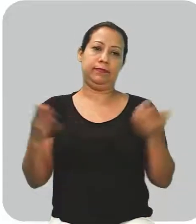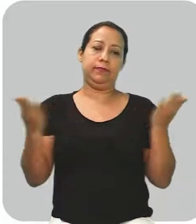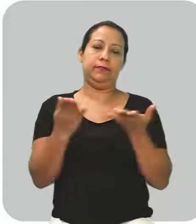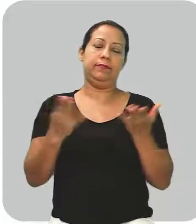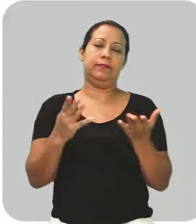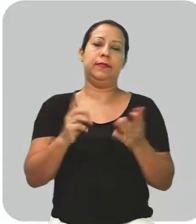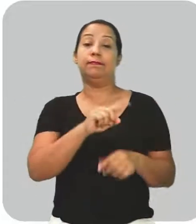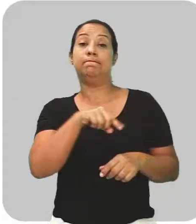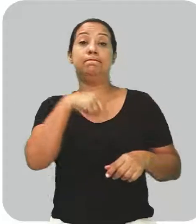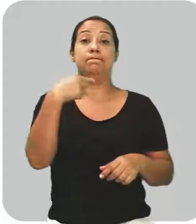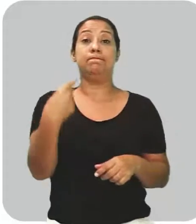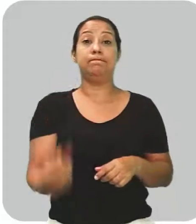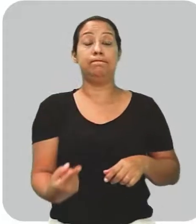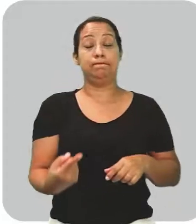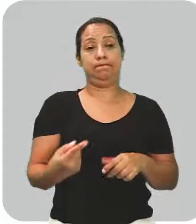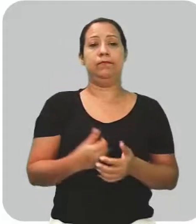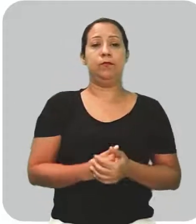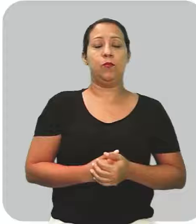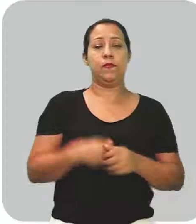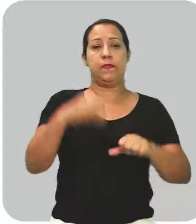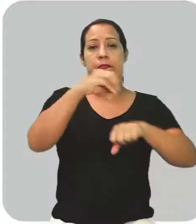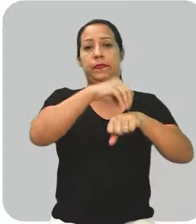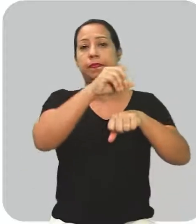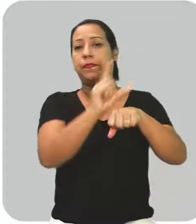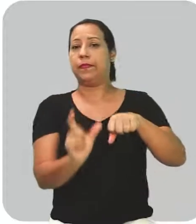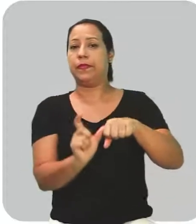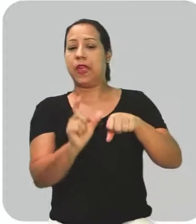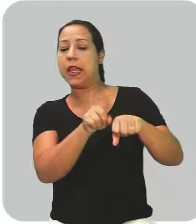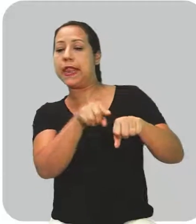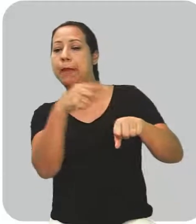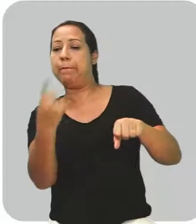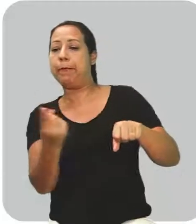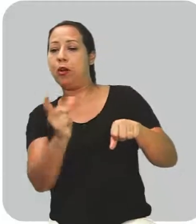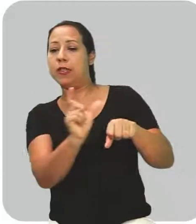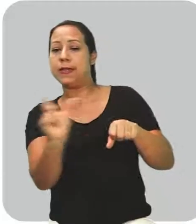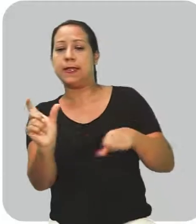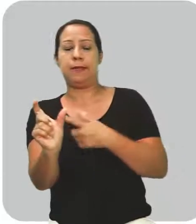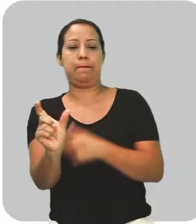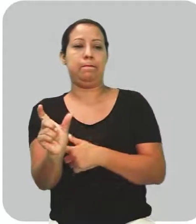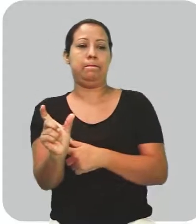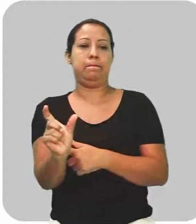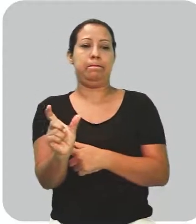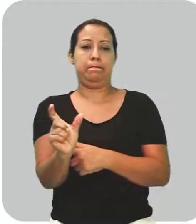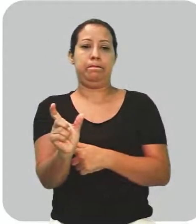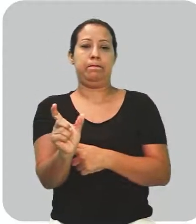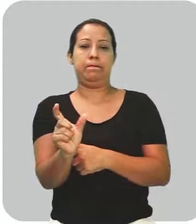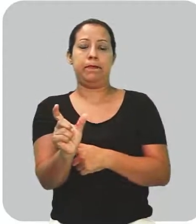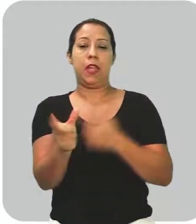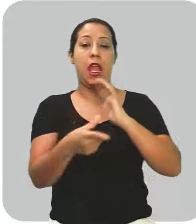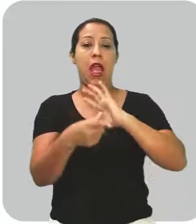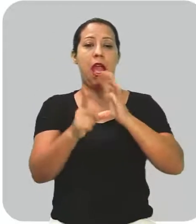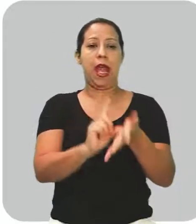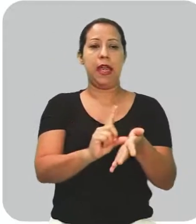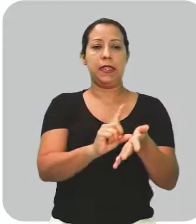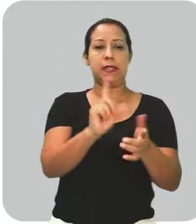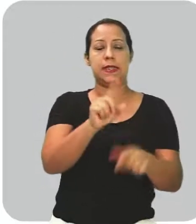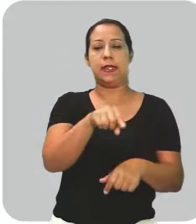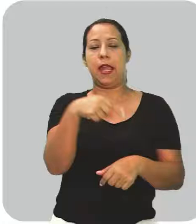após, né, as preposições. Antes, após, com,